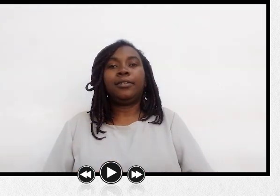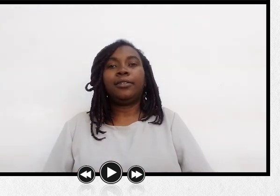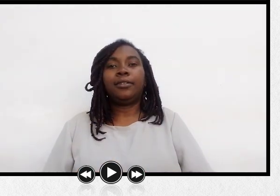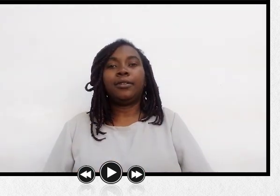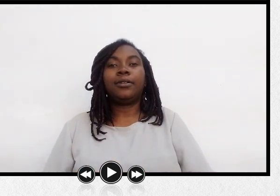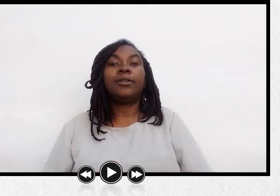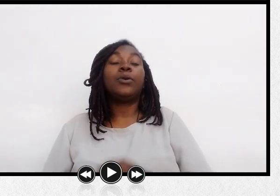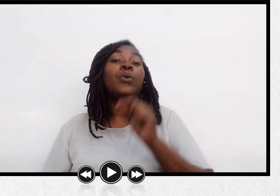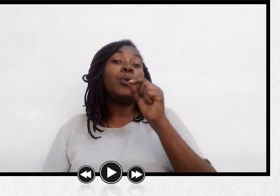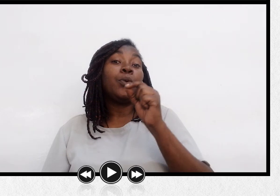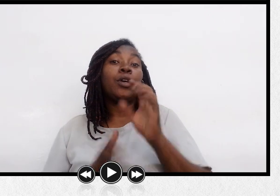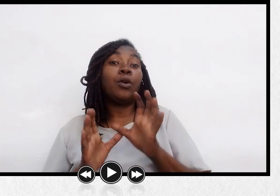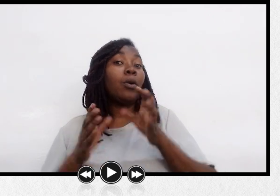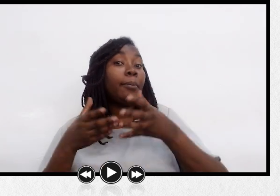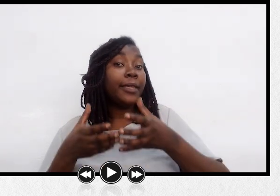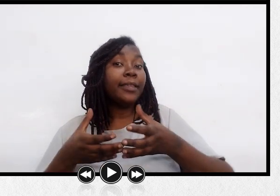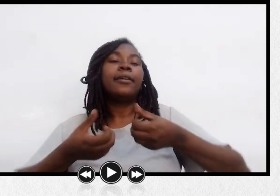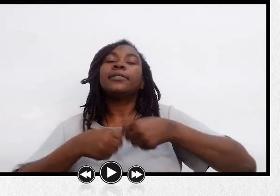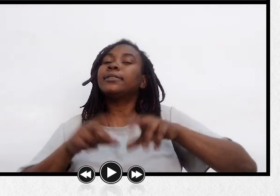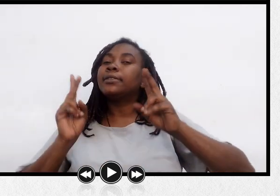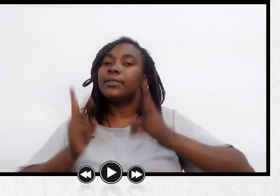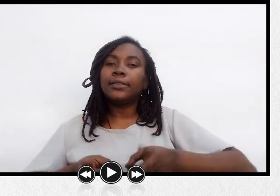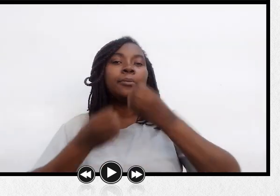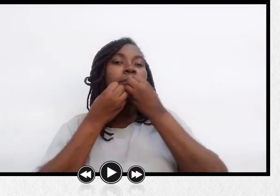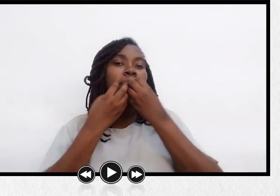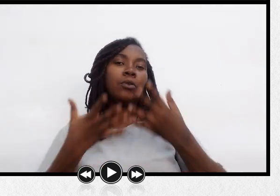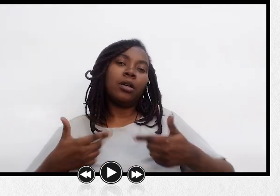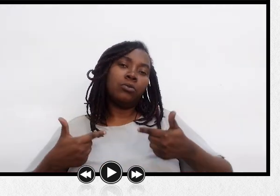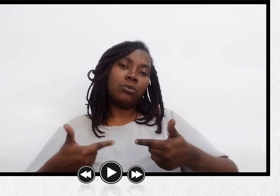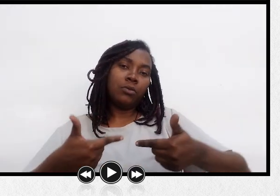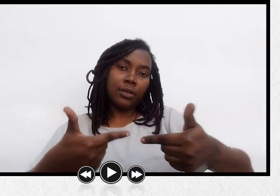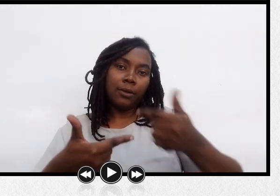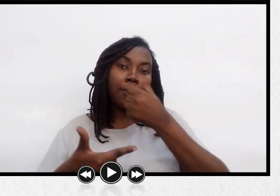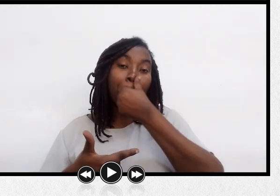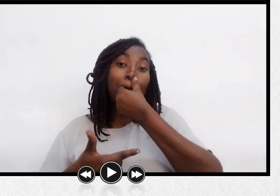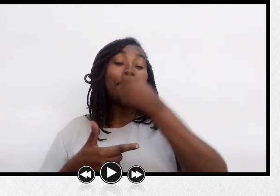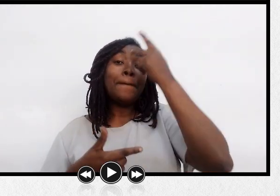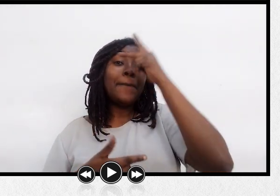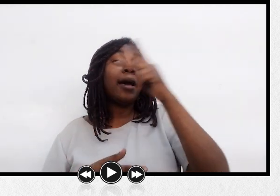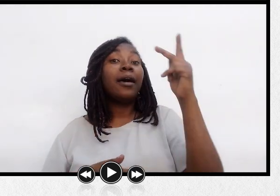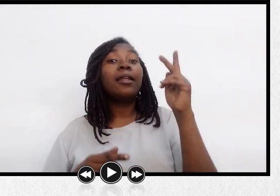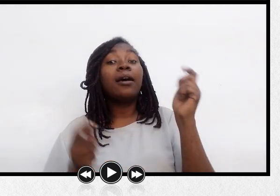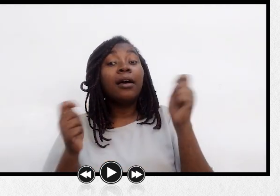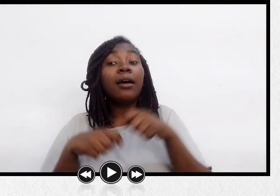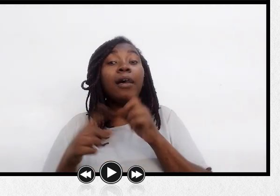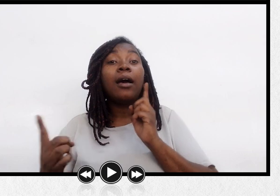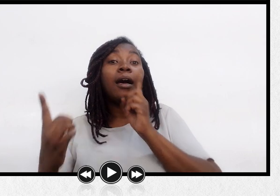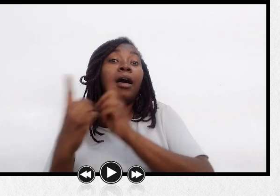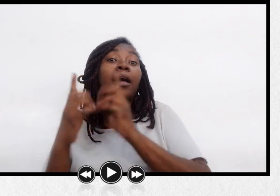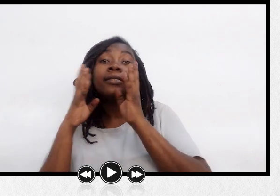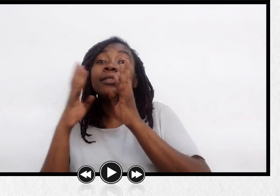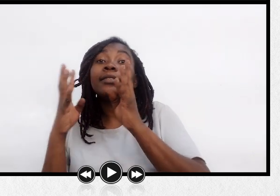que os comitês estejam sempre com uma boa atuação para poder atender